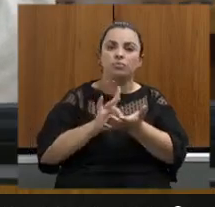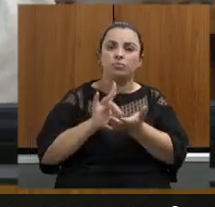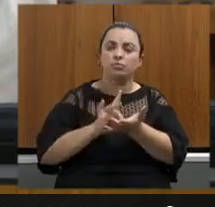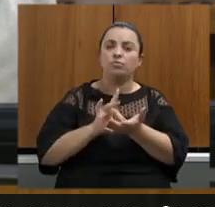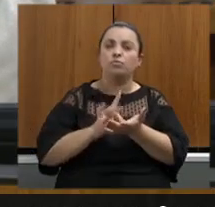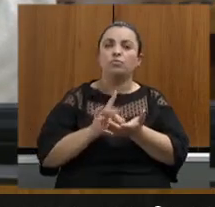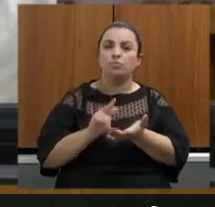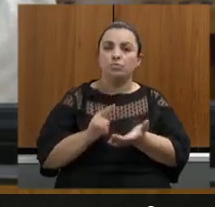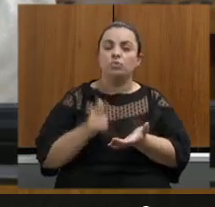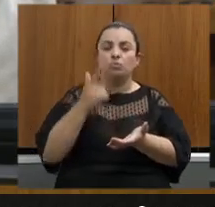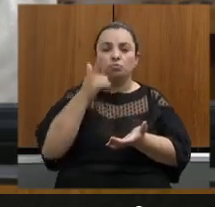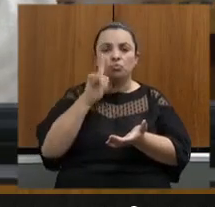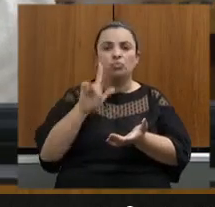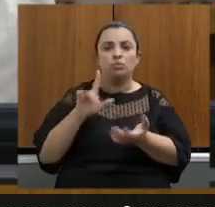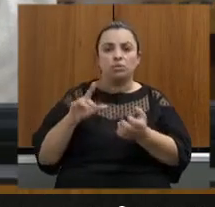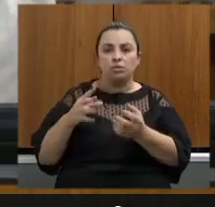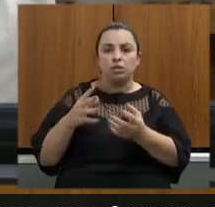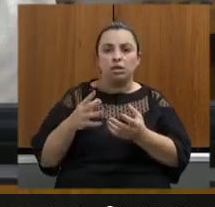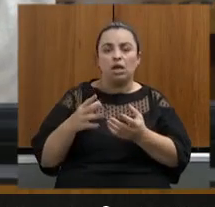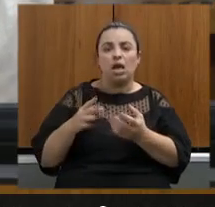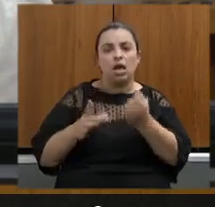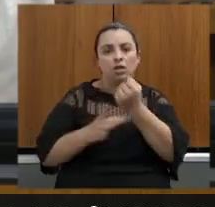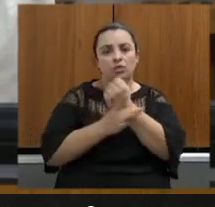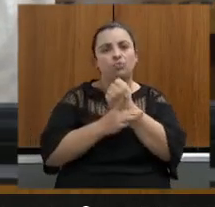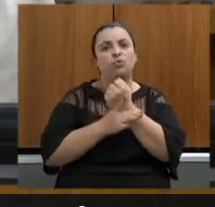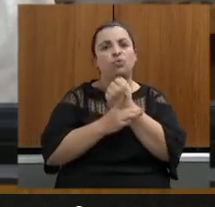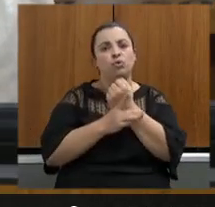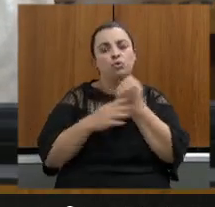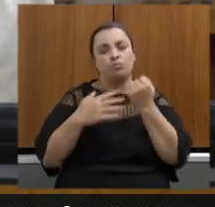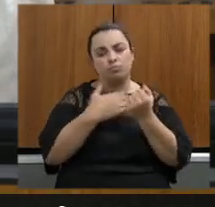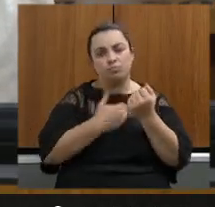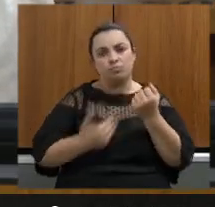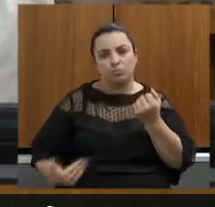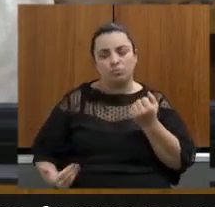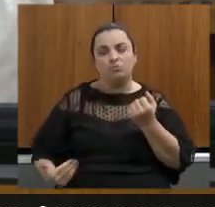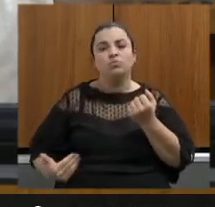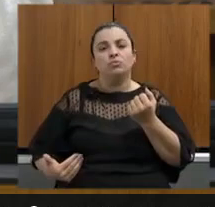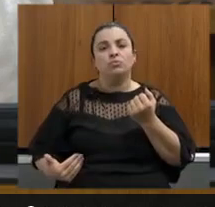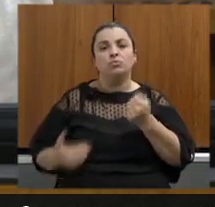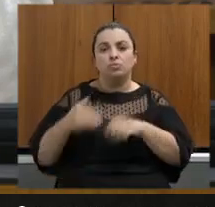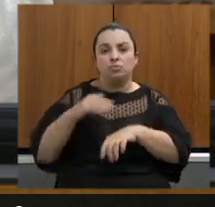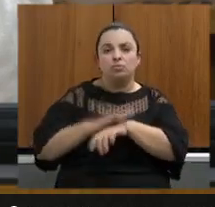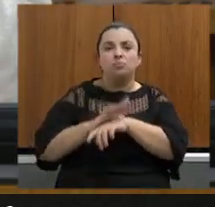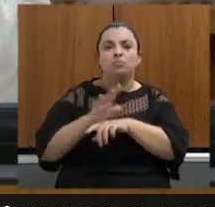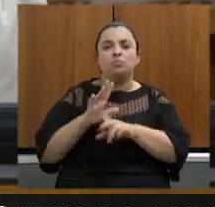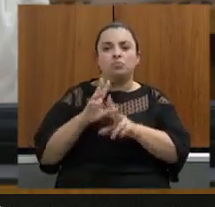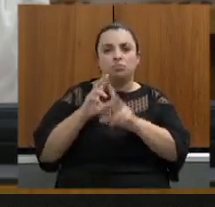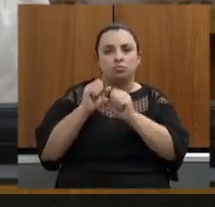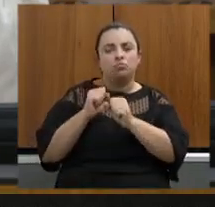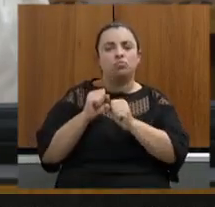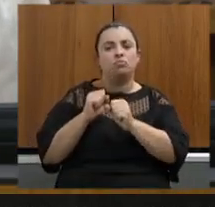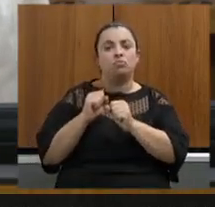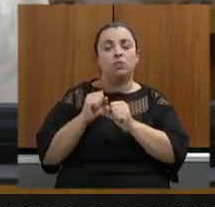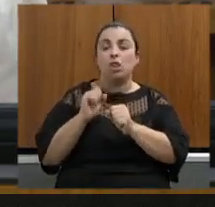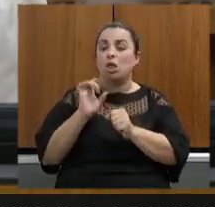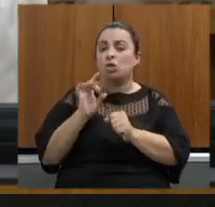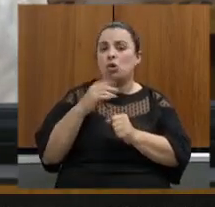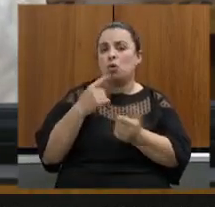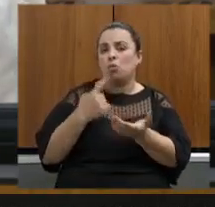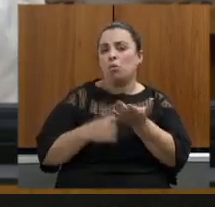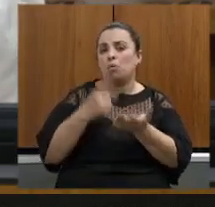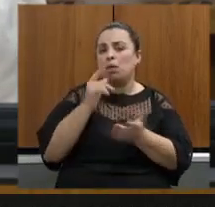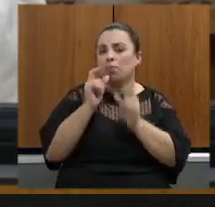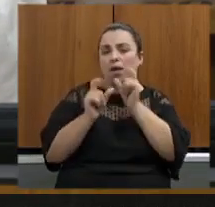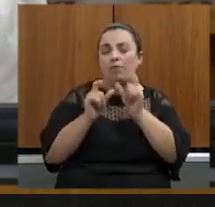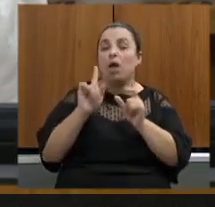prover as nossas forças de segurança com mais e mais capacidade e se não é um compromisso só de palavra ele é um compromisso de ação